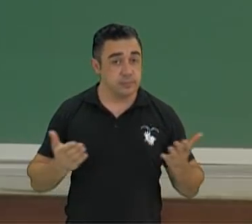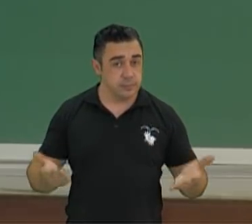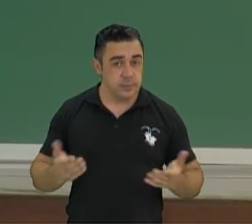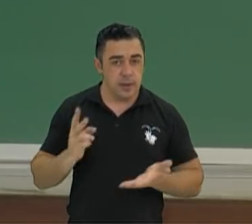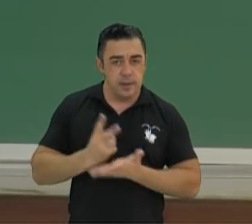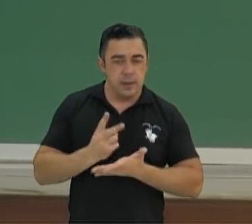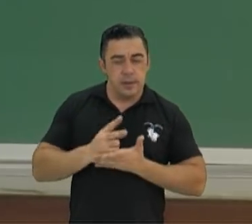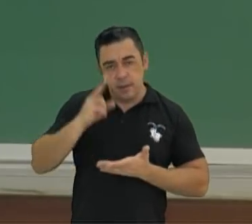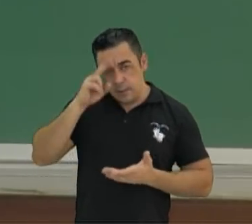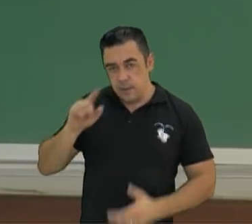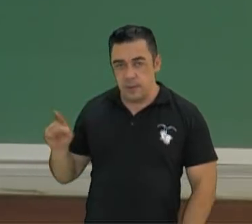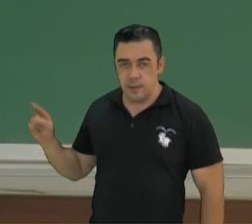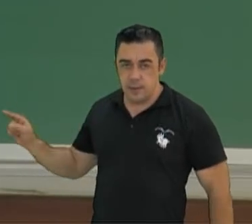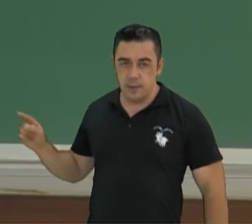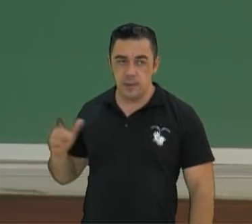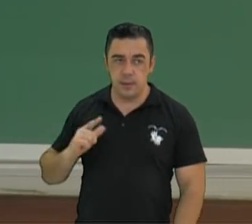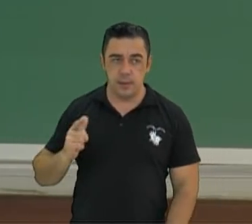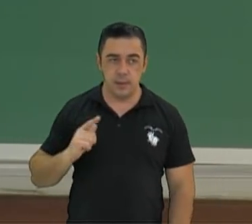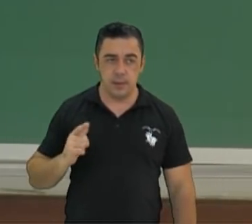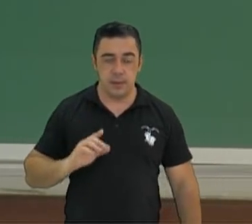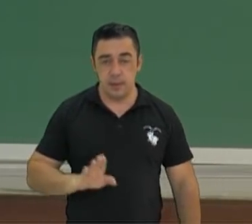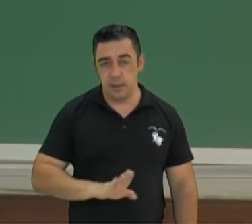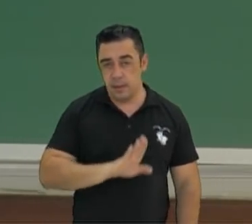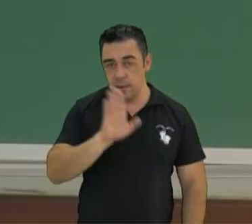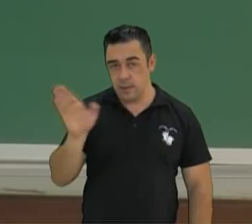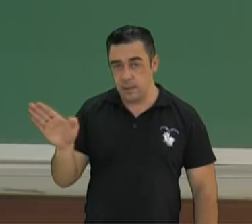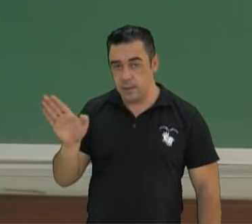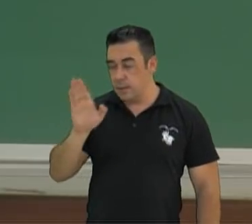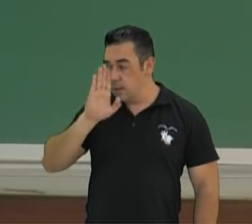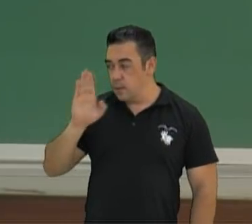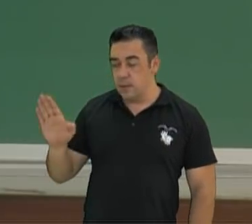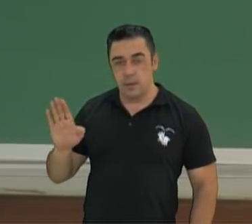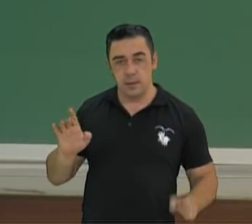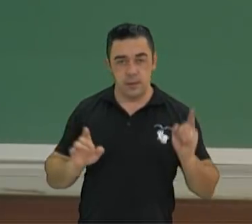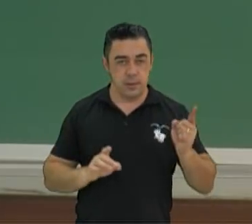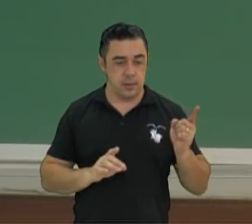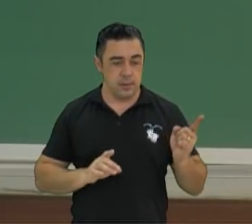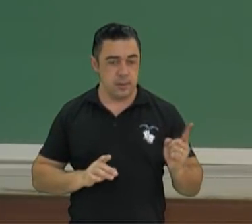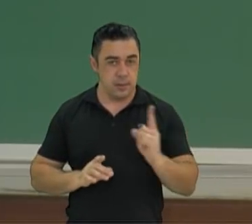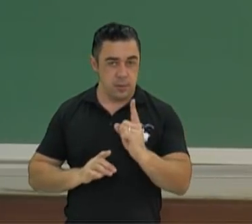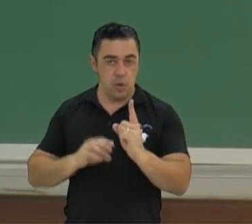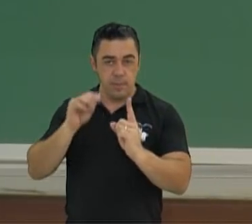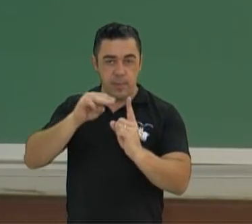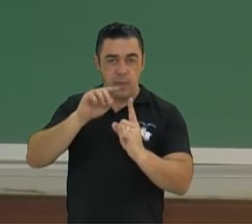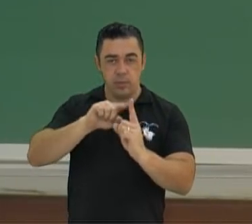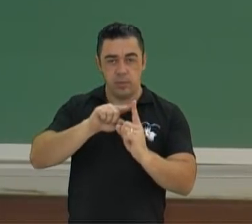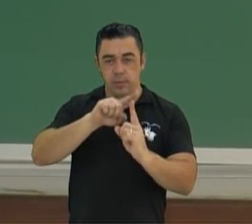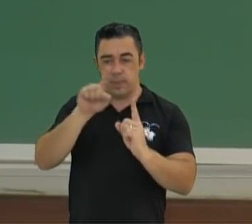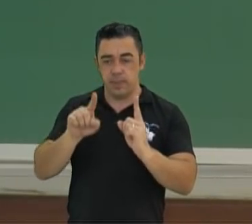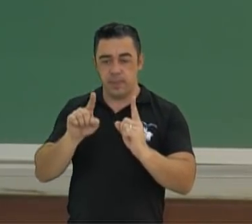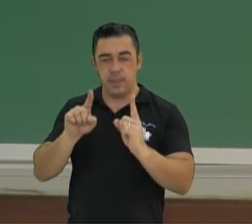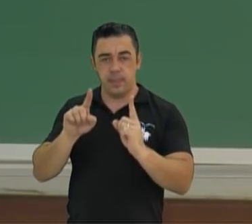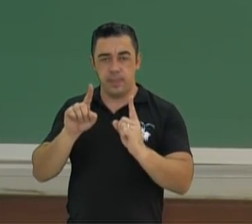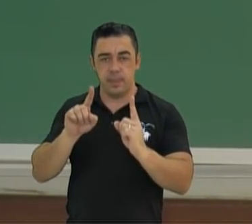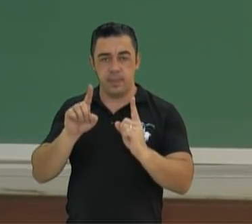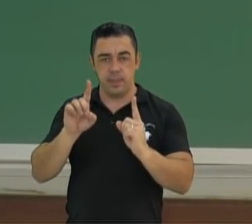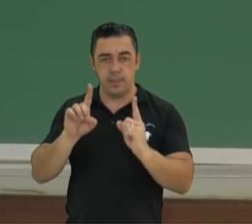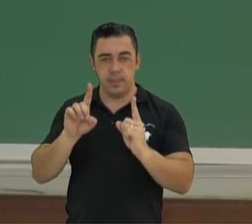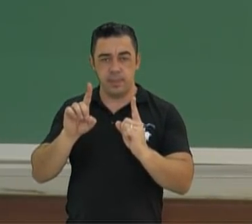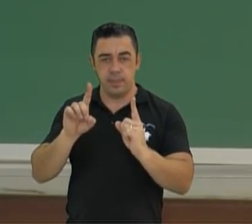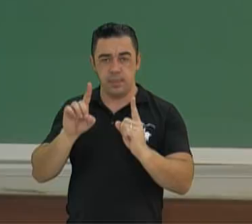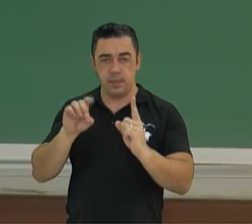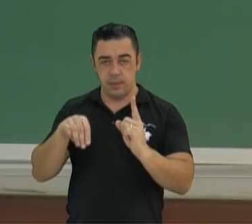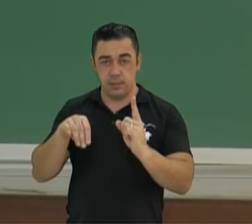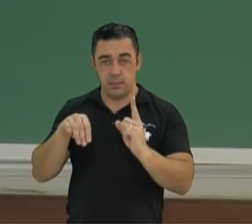Que a cada transformação que a gente anda para frente, se eu sair da unidade de medida metro cúbico e fui para a unidade de medida